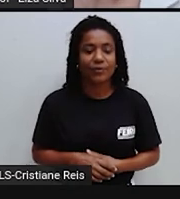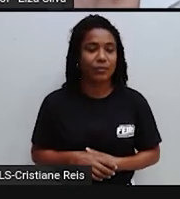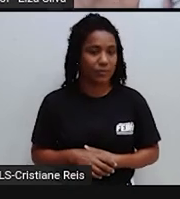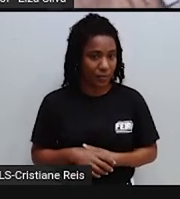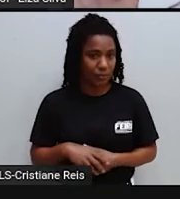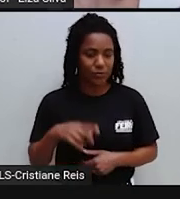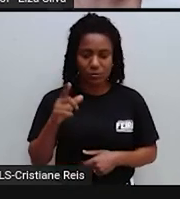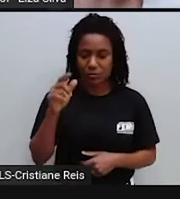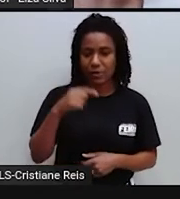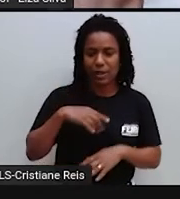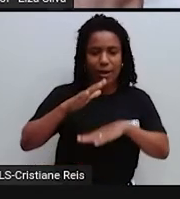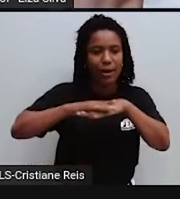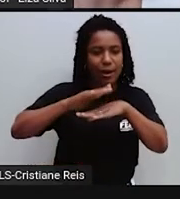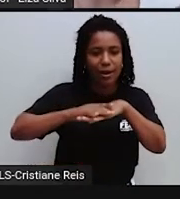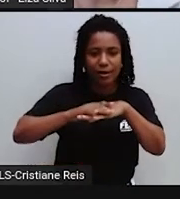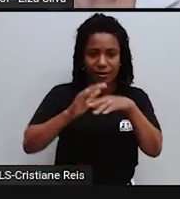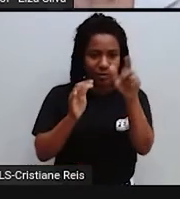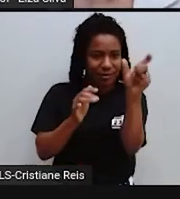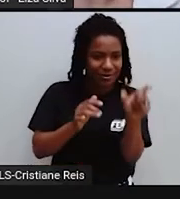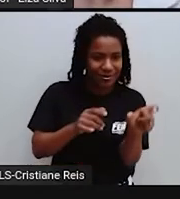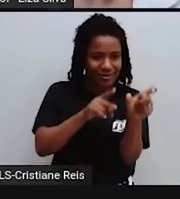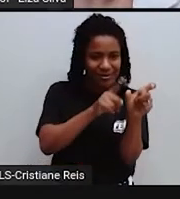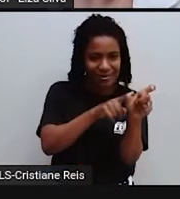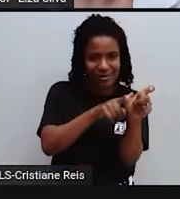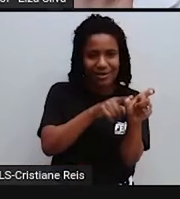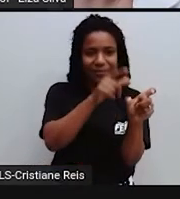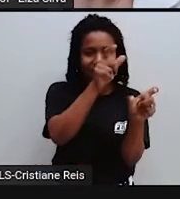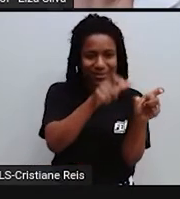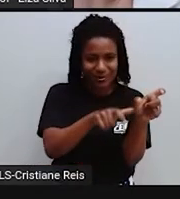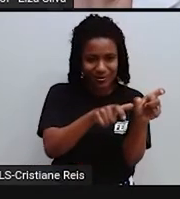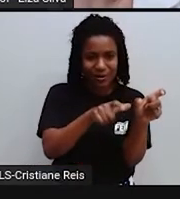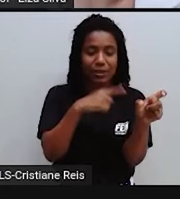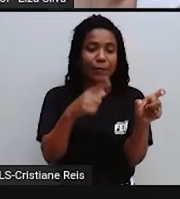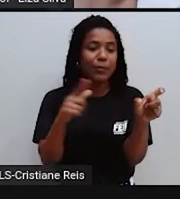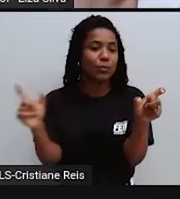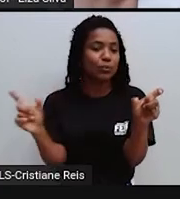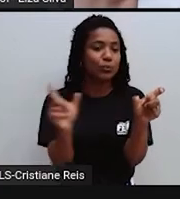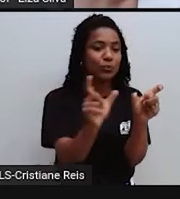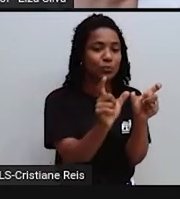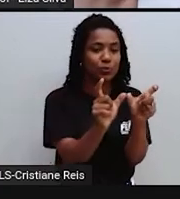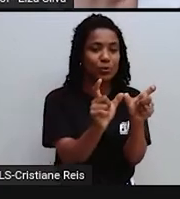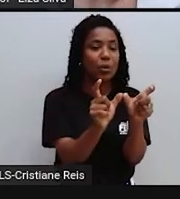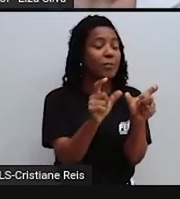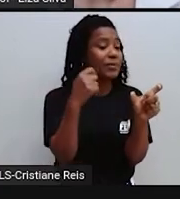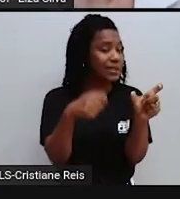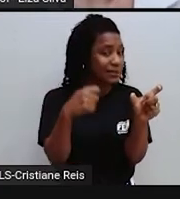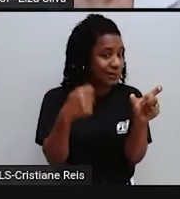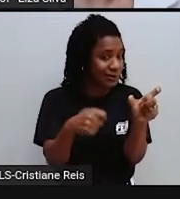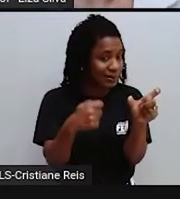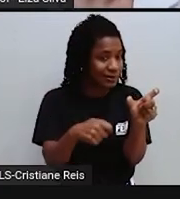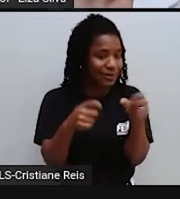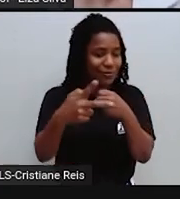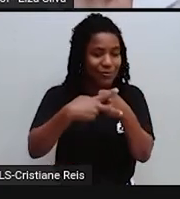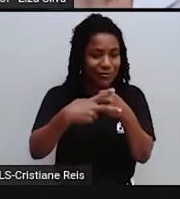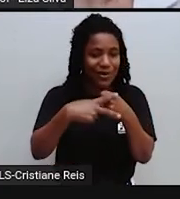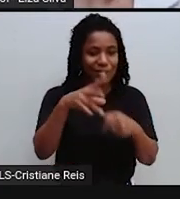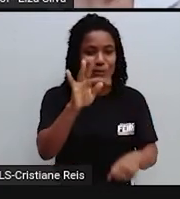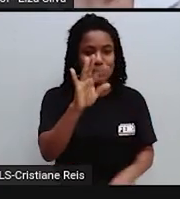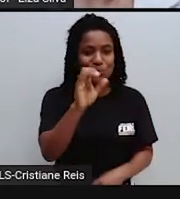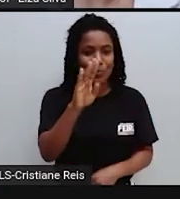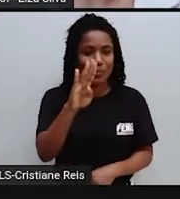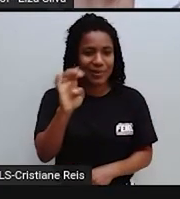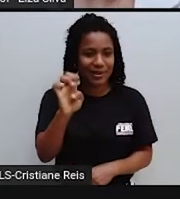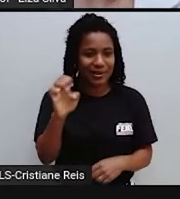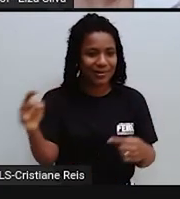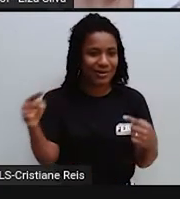oração, aquele que pratica a ação, nós colocamos o verbo to be concordando com o sujeito. E, por fim, o